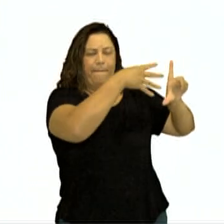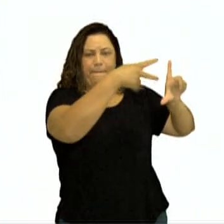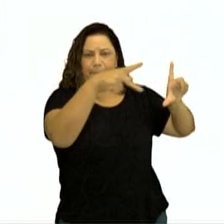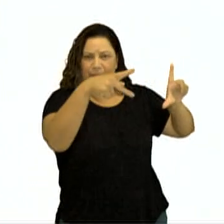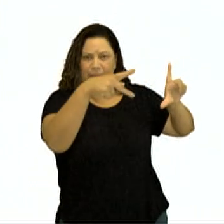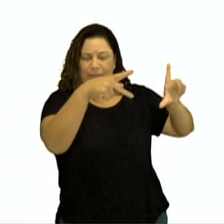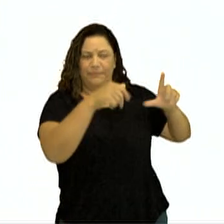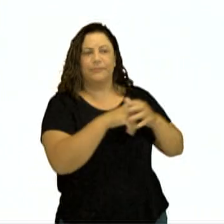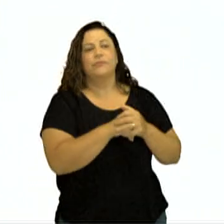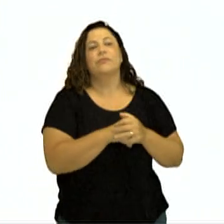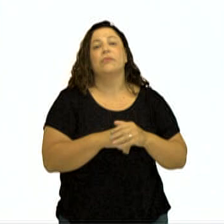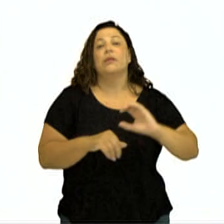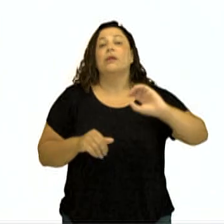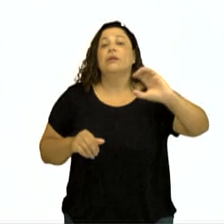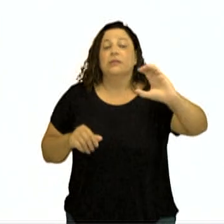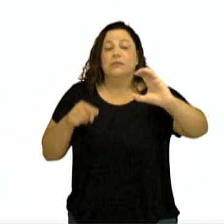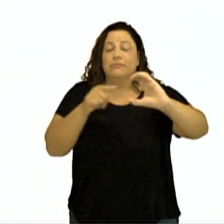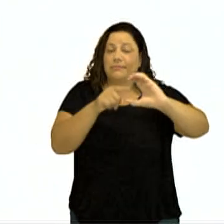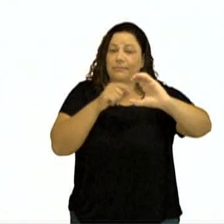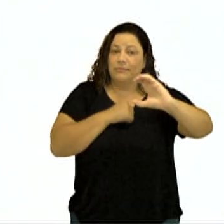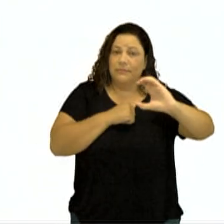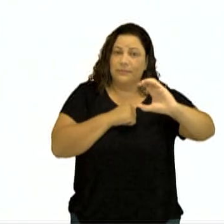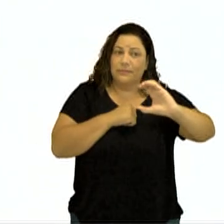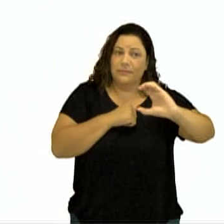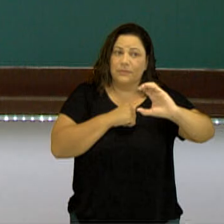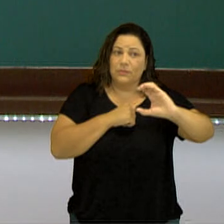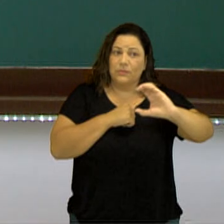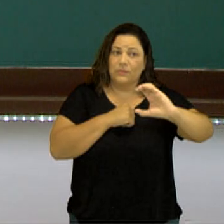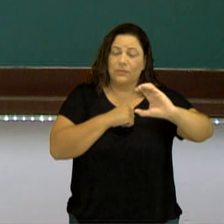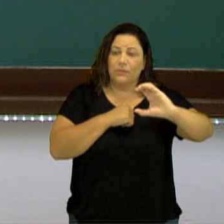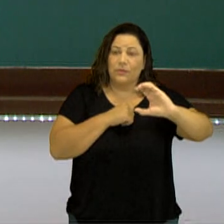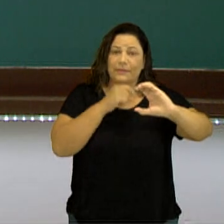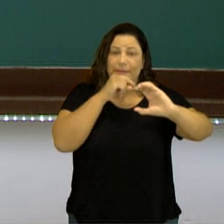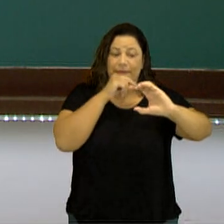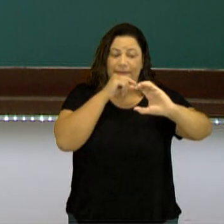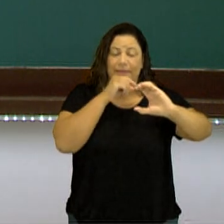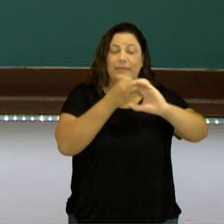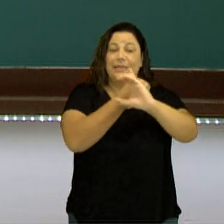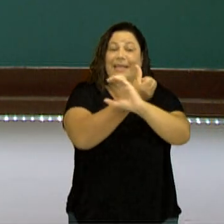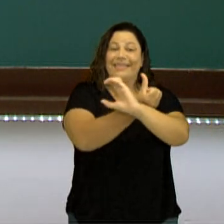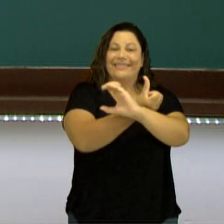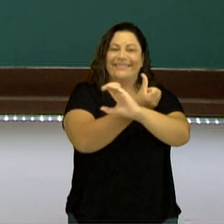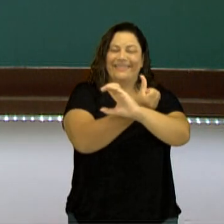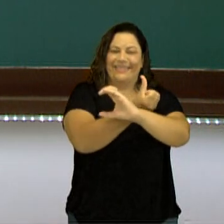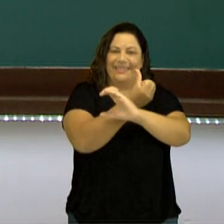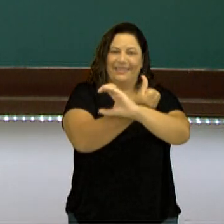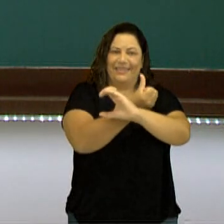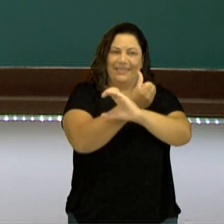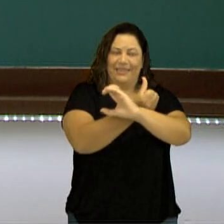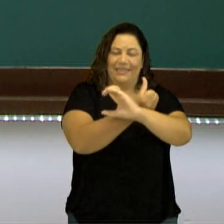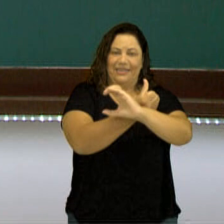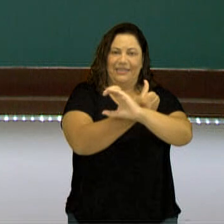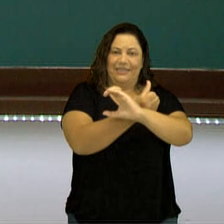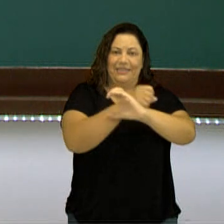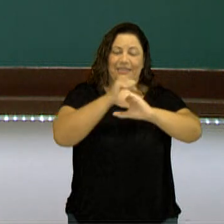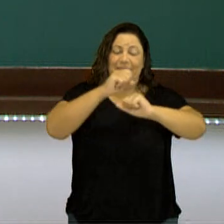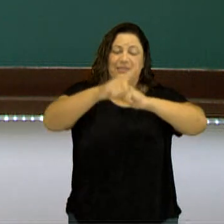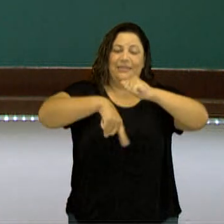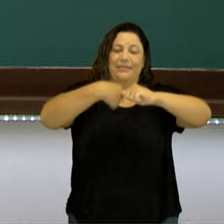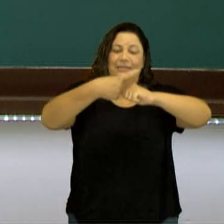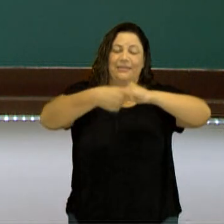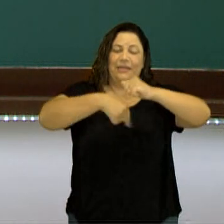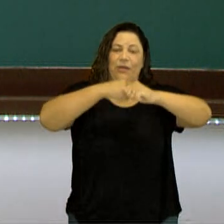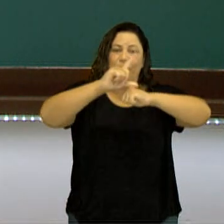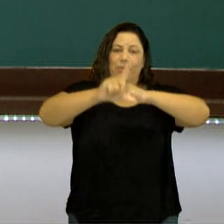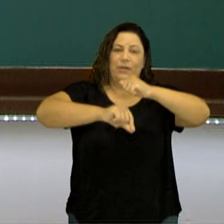elemento carbono, átomo de carbono. O átomo de carbono ele tem 6. Esse 6 o que é? É o número atômico. É a quantidade de